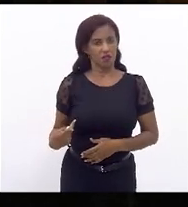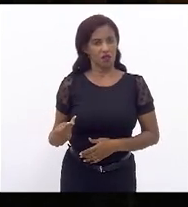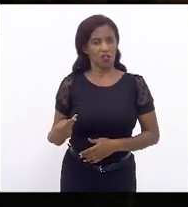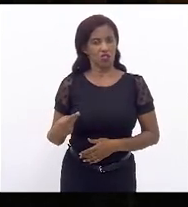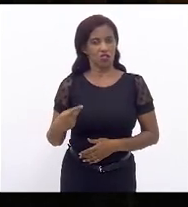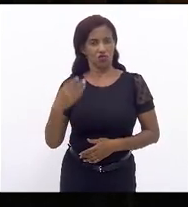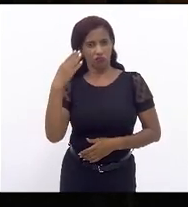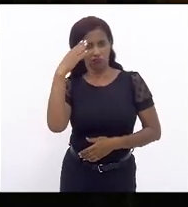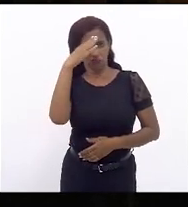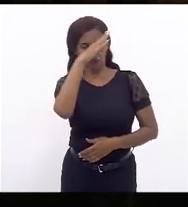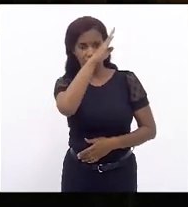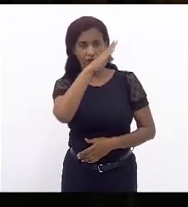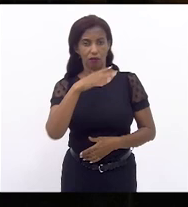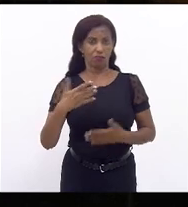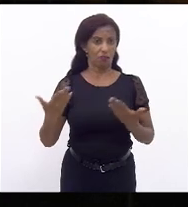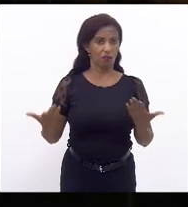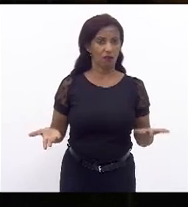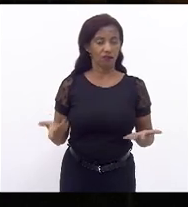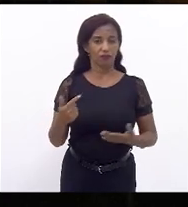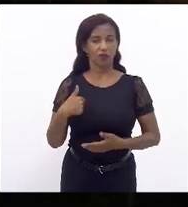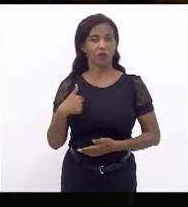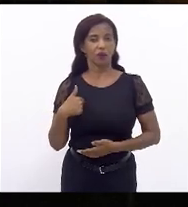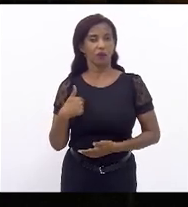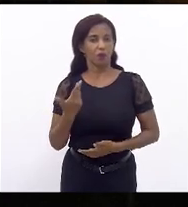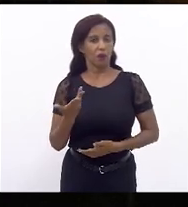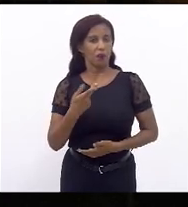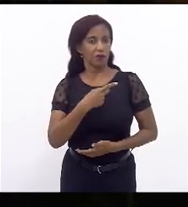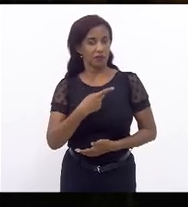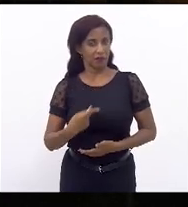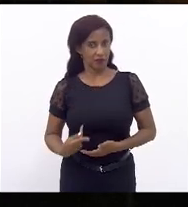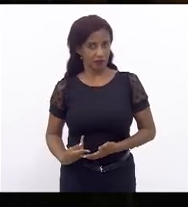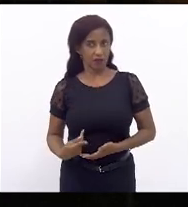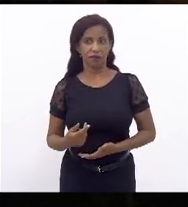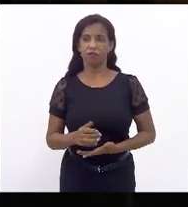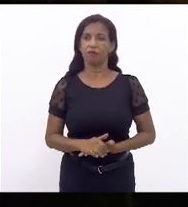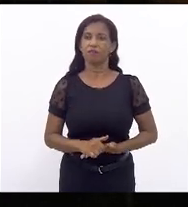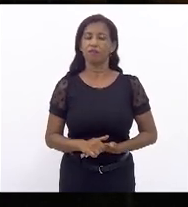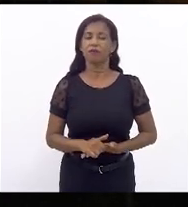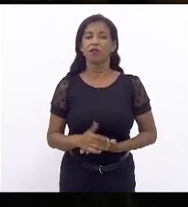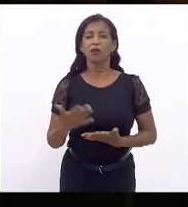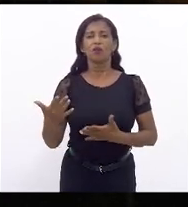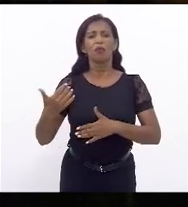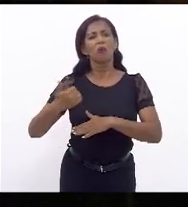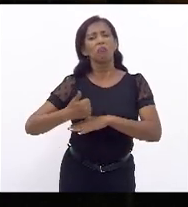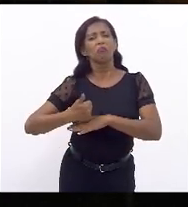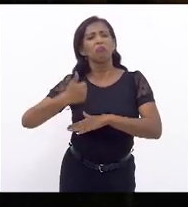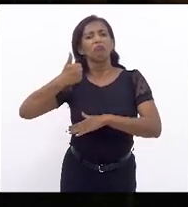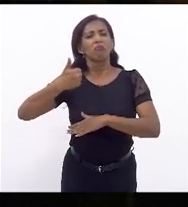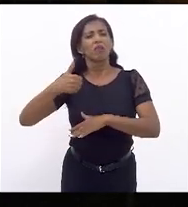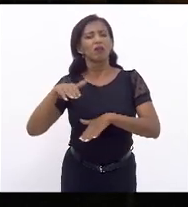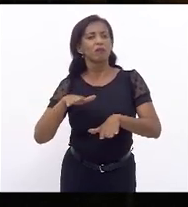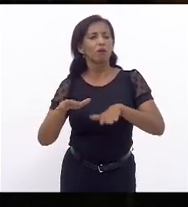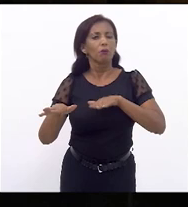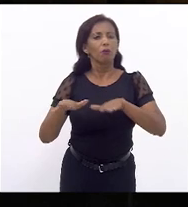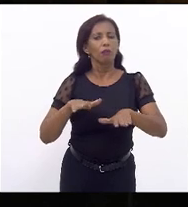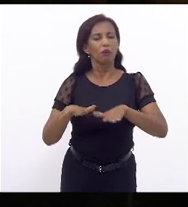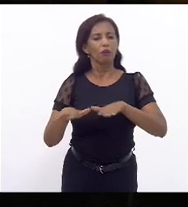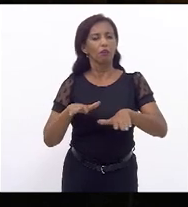Bolsonaro. É lógico que o meu querido presidente foi o pioneiro nesse